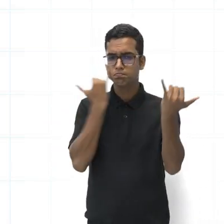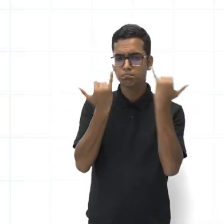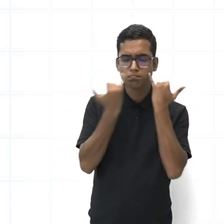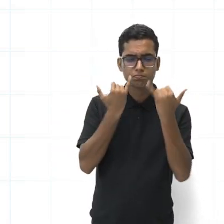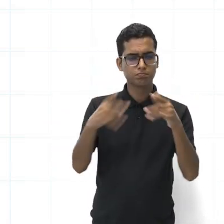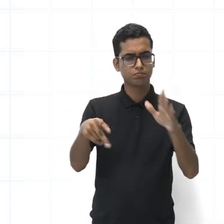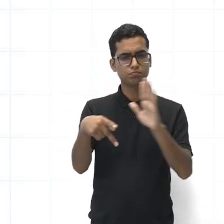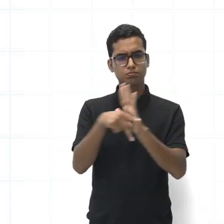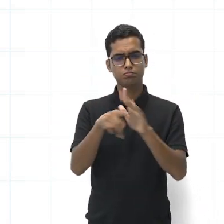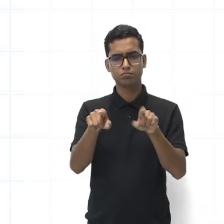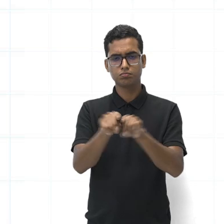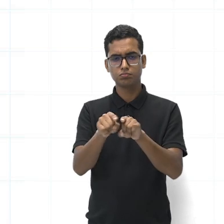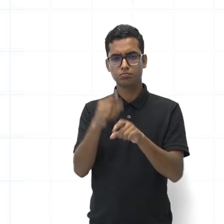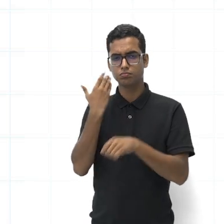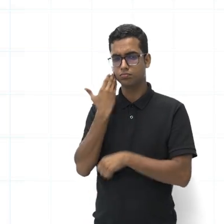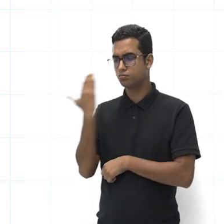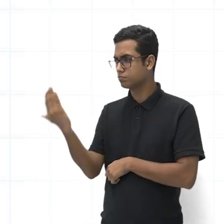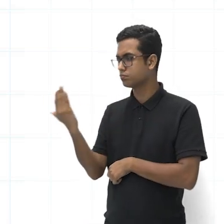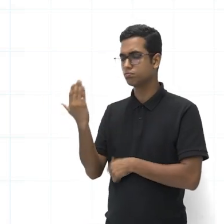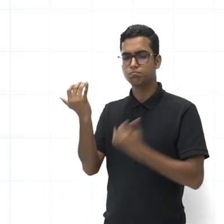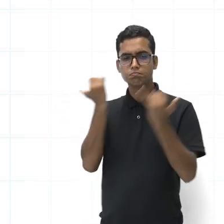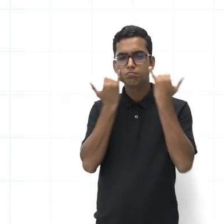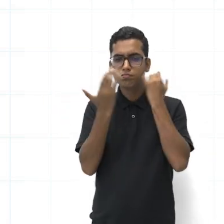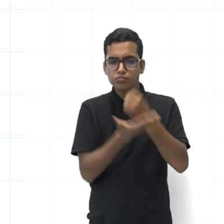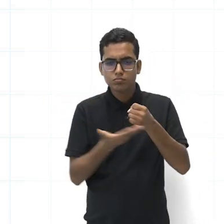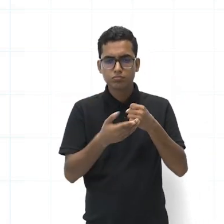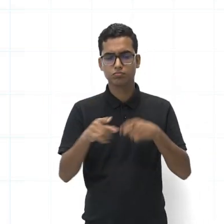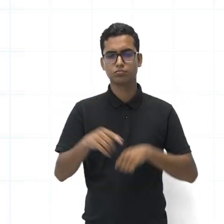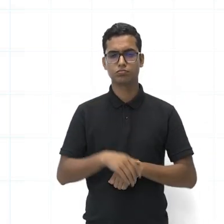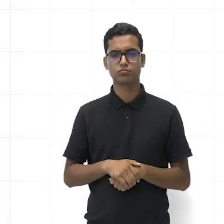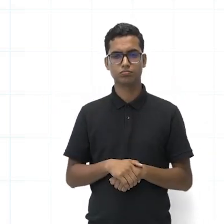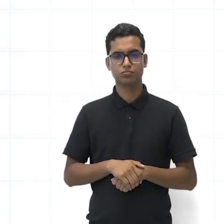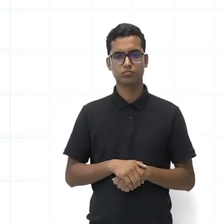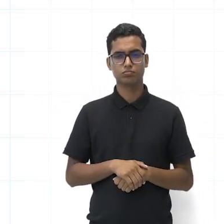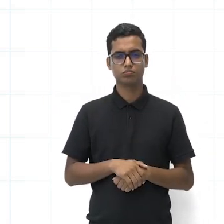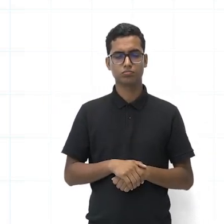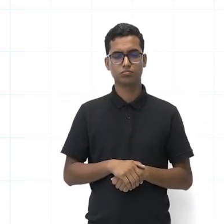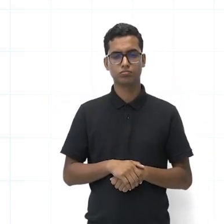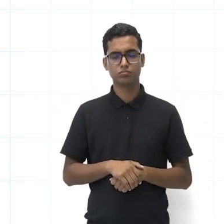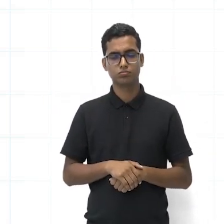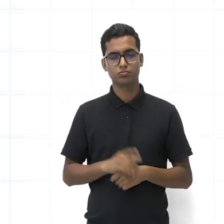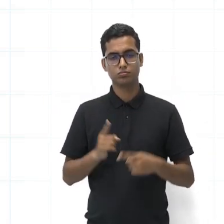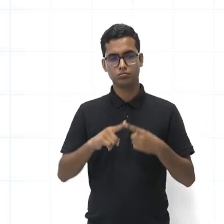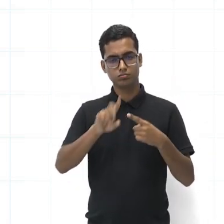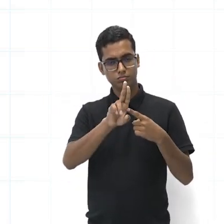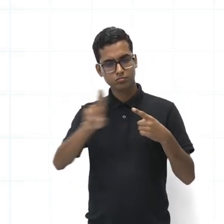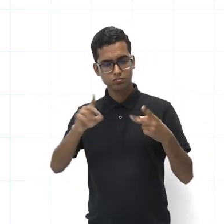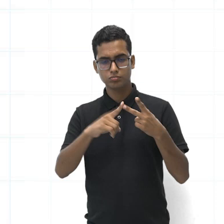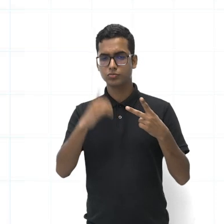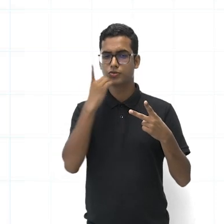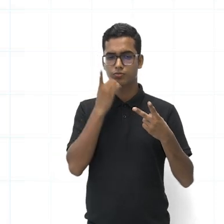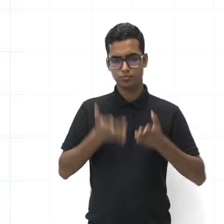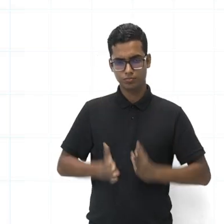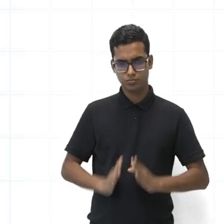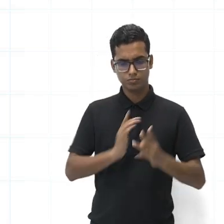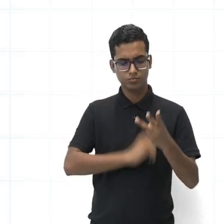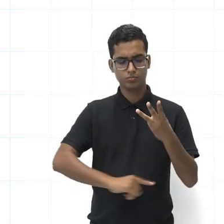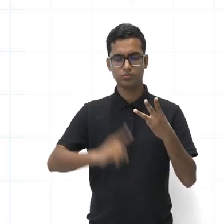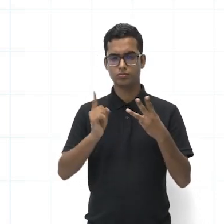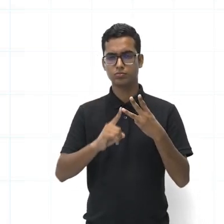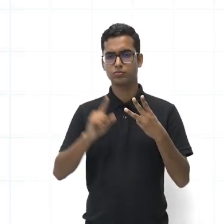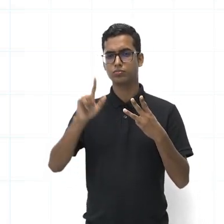nós temos name, date of birth and gender. Né? Então, nome, data de nascimento